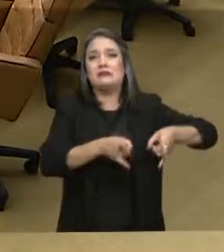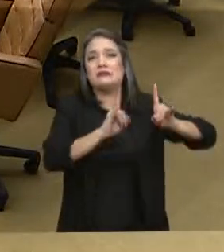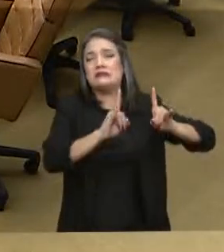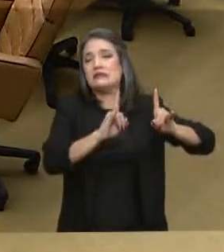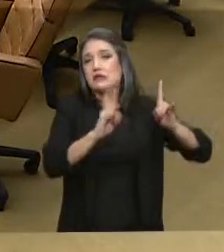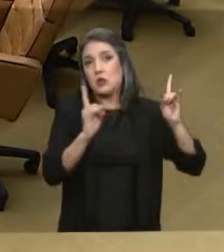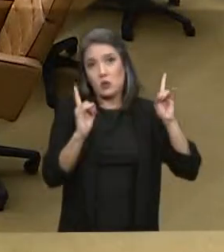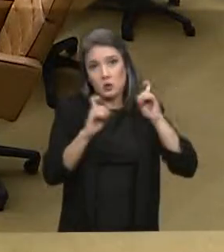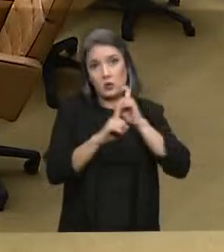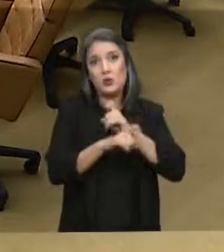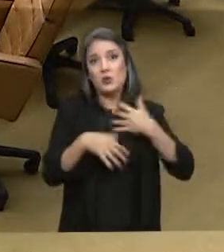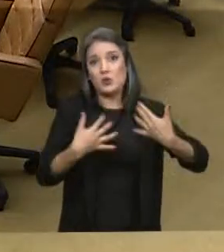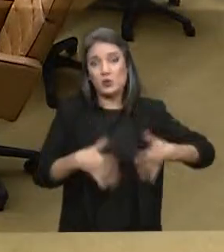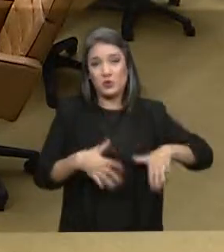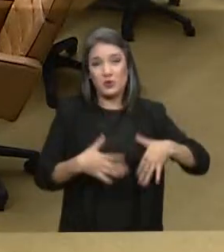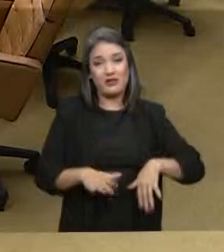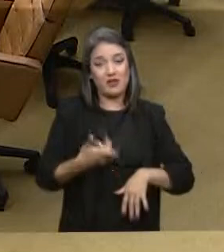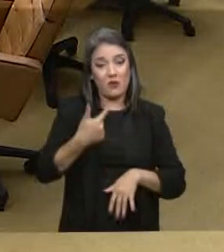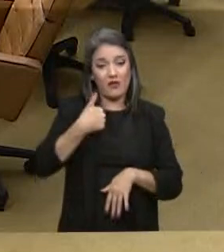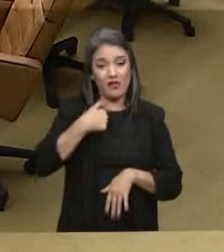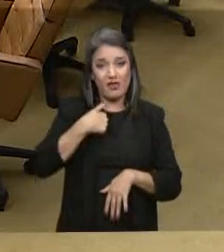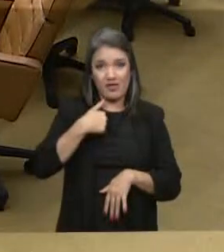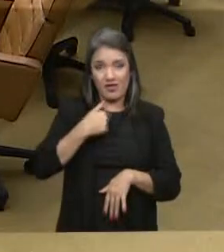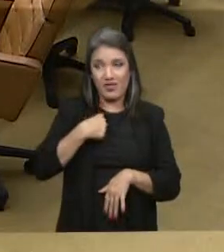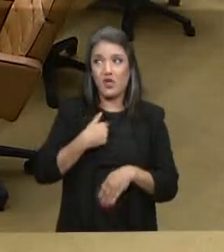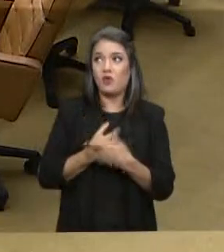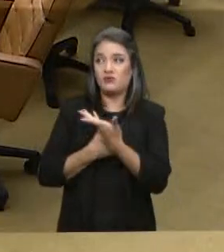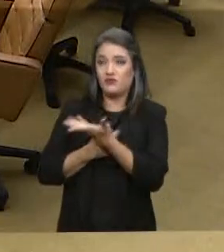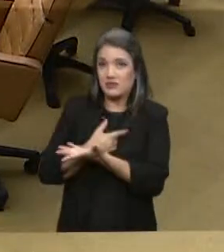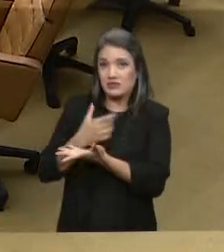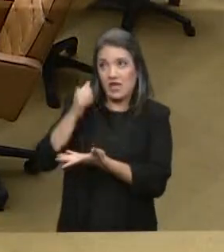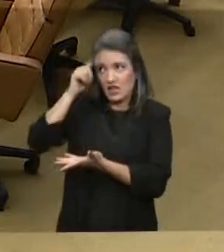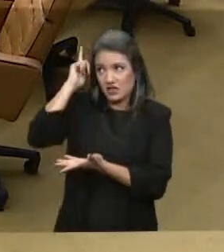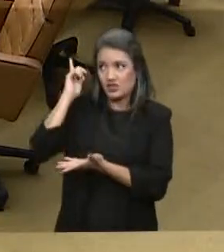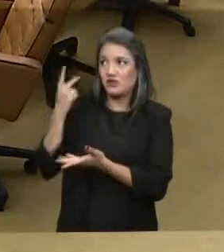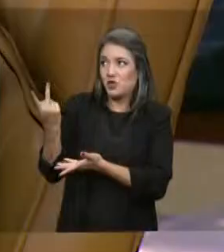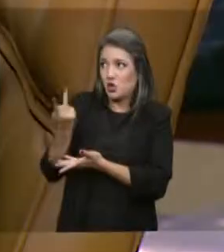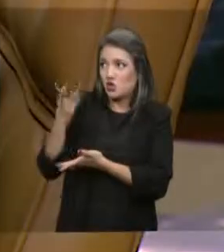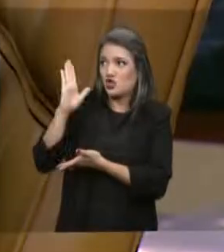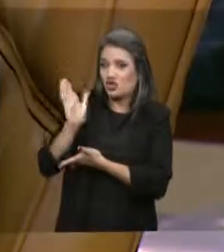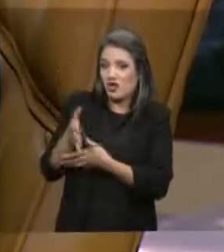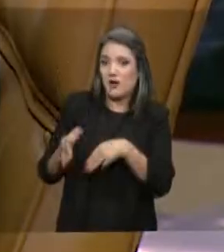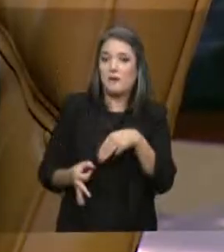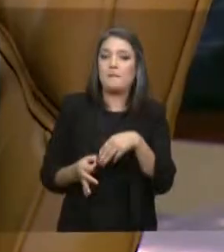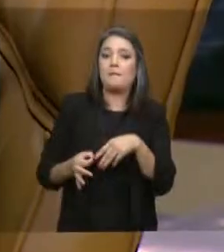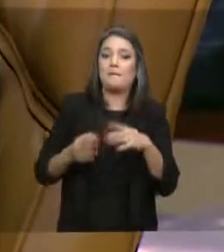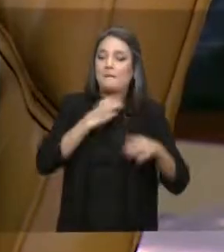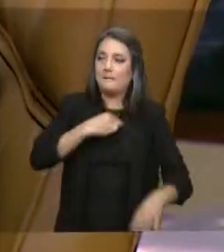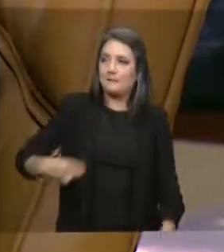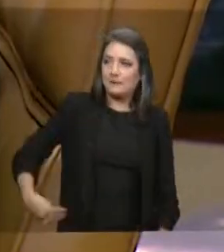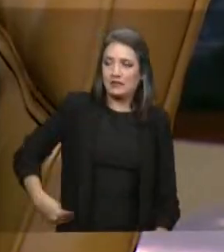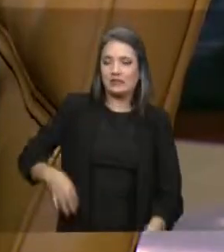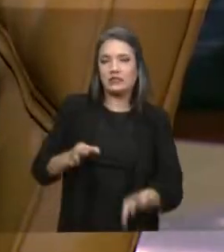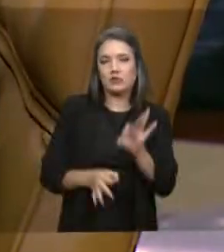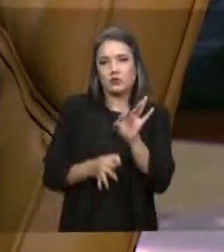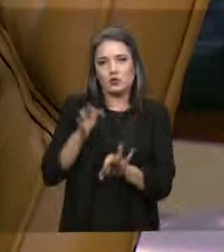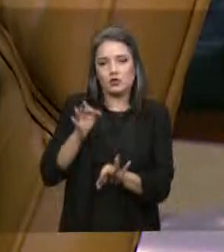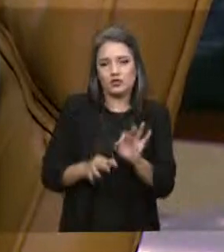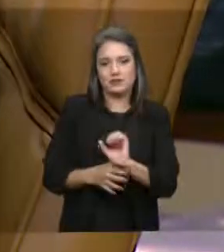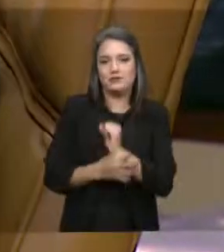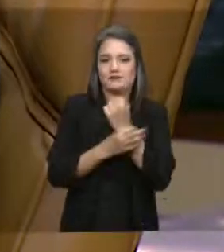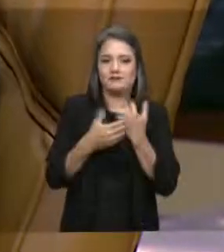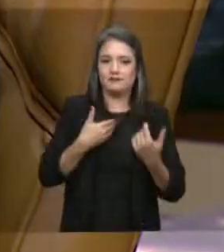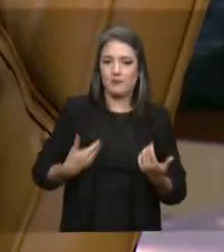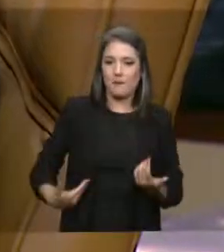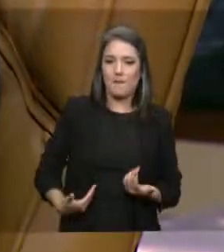Eu e sua excelência tivemos o privilégio de ser Ministro da Justiça e segurança pública e sua